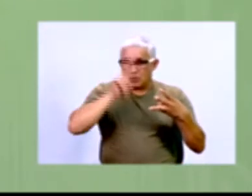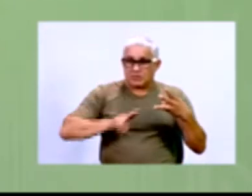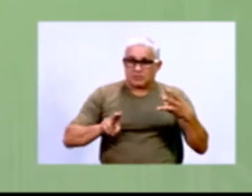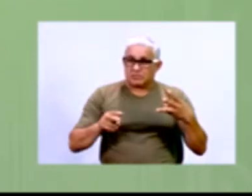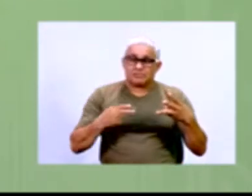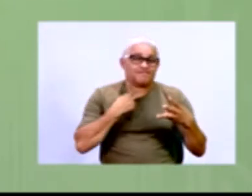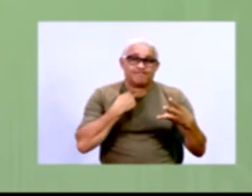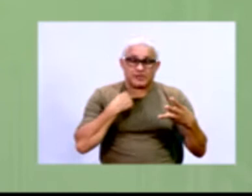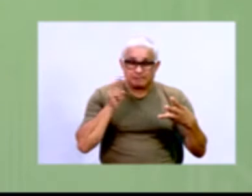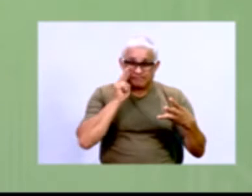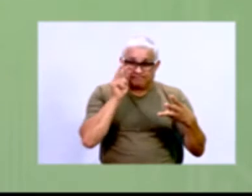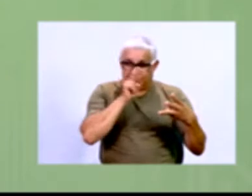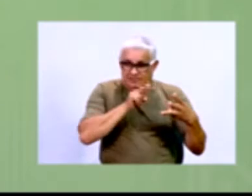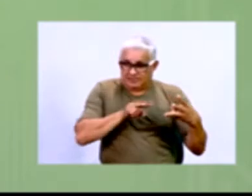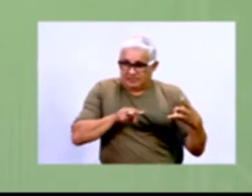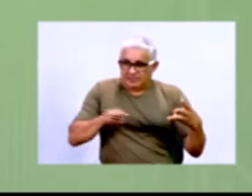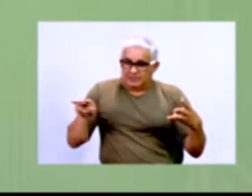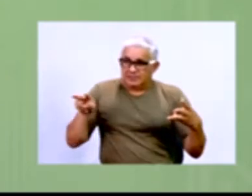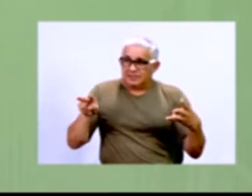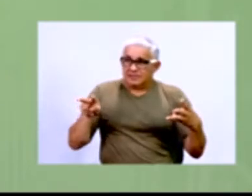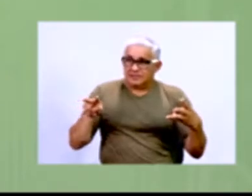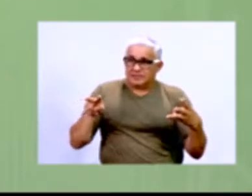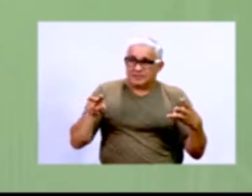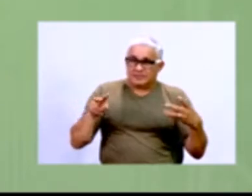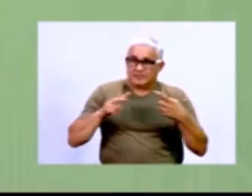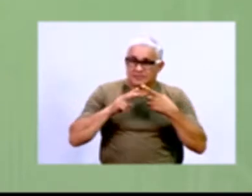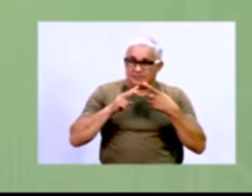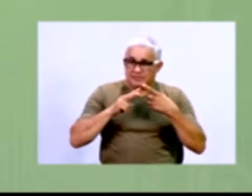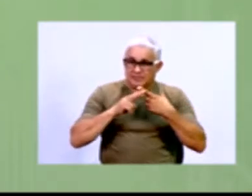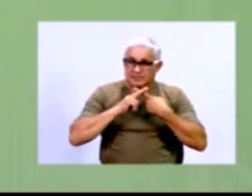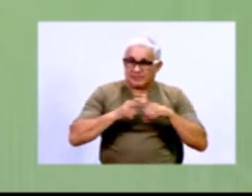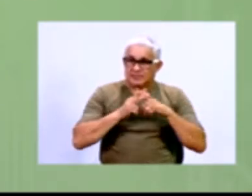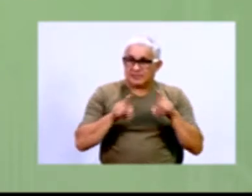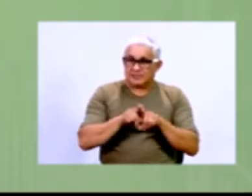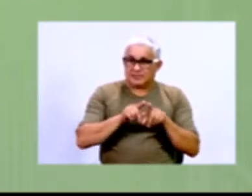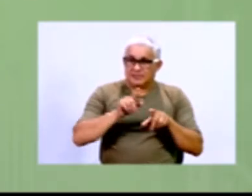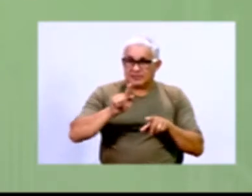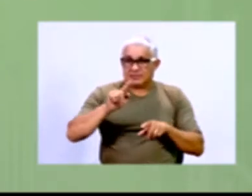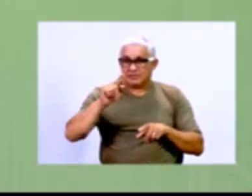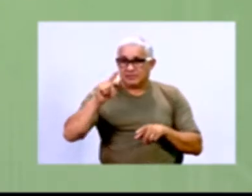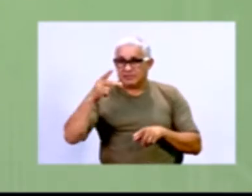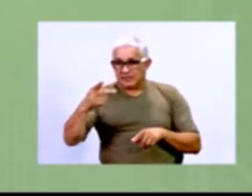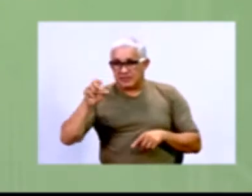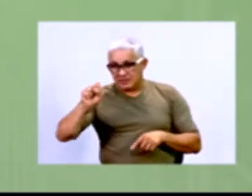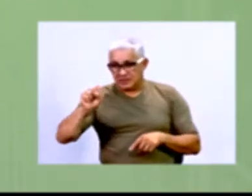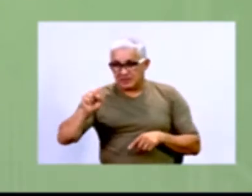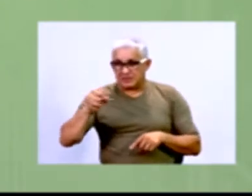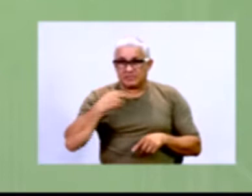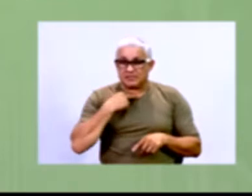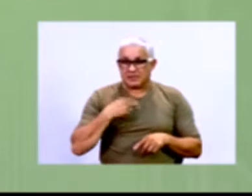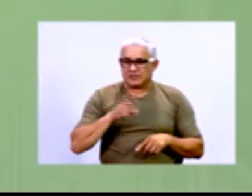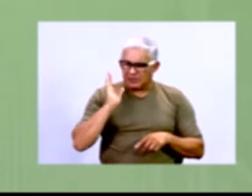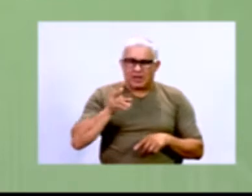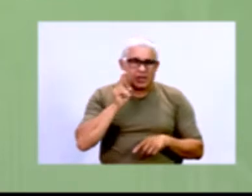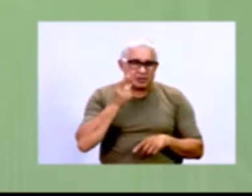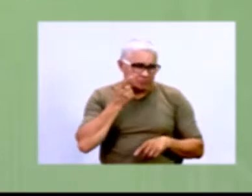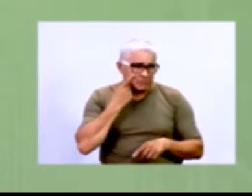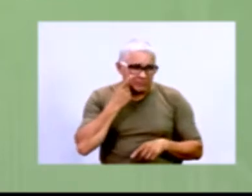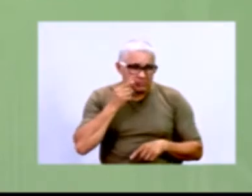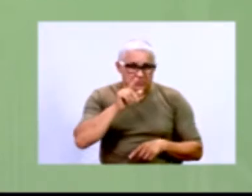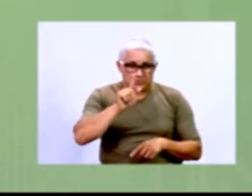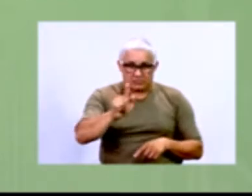que é o caso que eu coloquei entre aspas, entre parênteses, GPS. Não sei se vocês já viram, mas